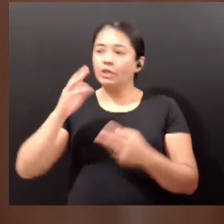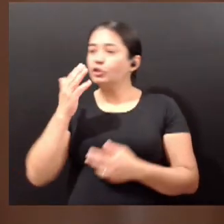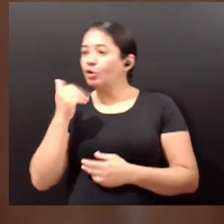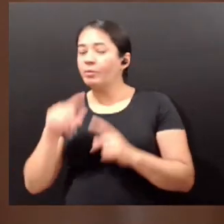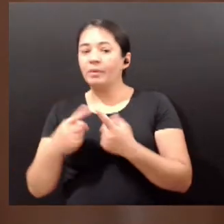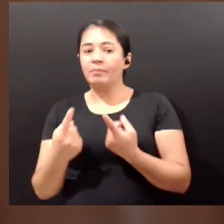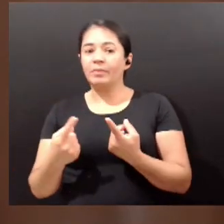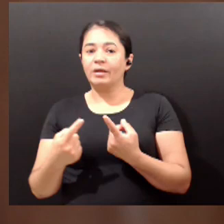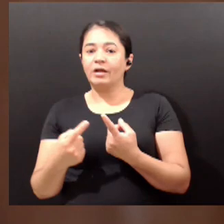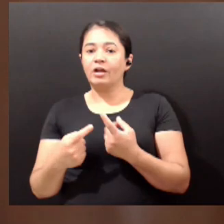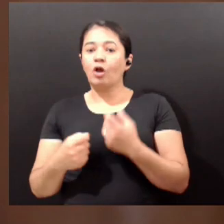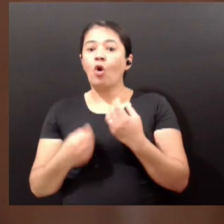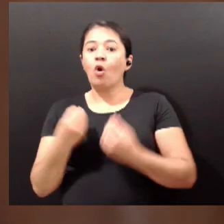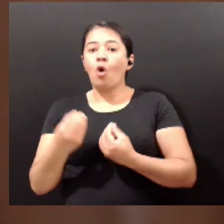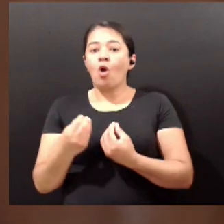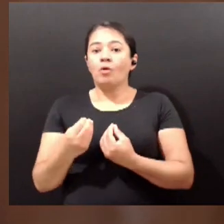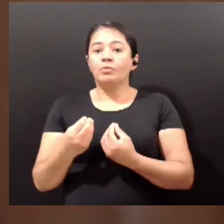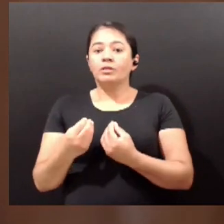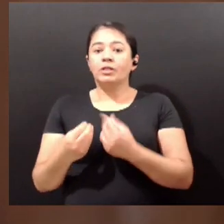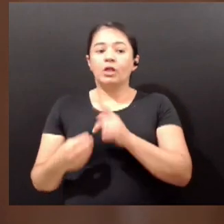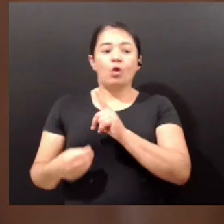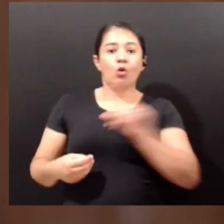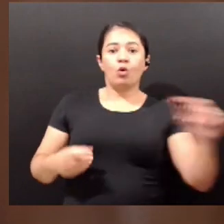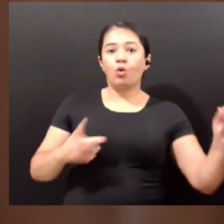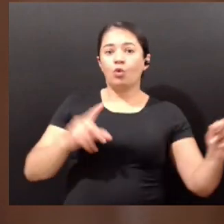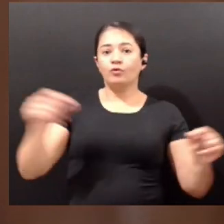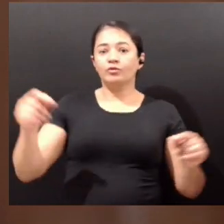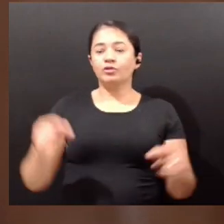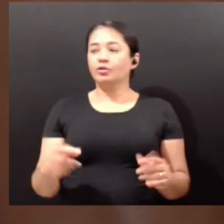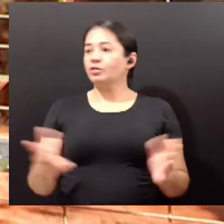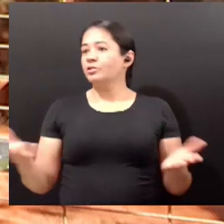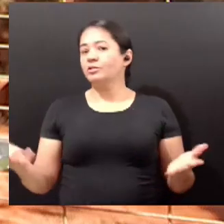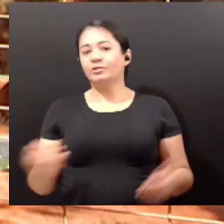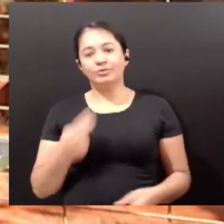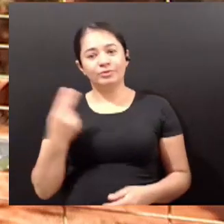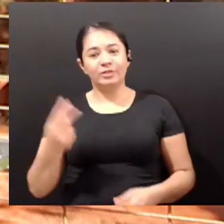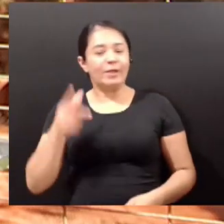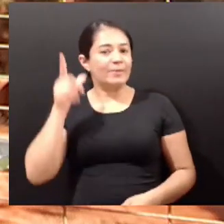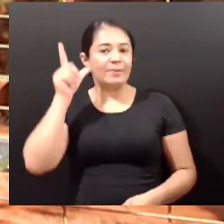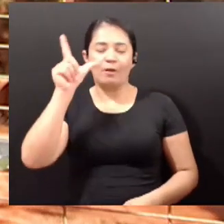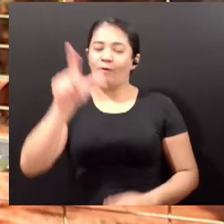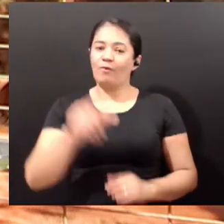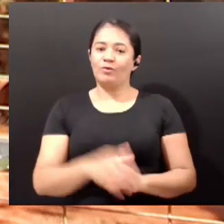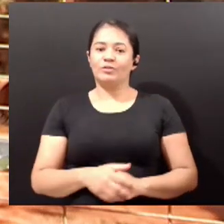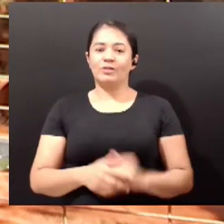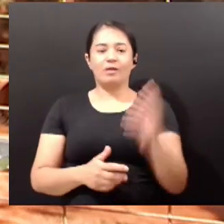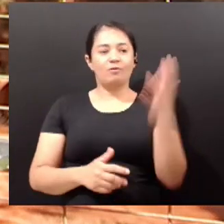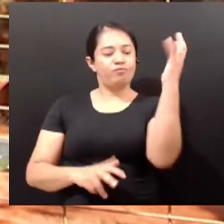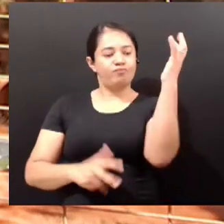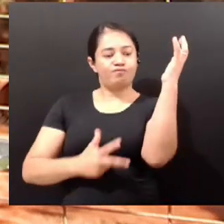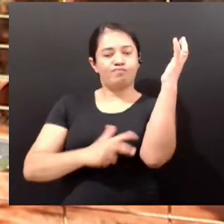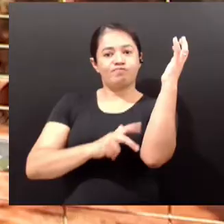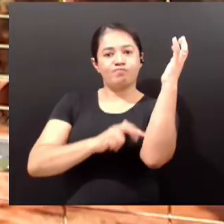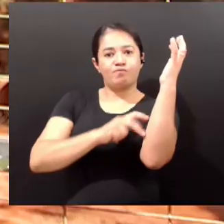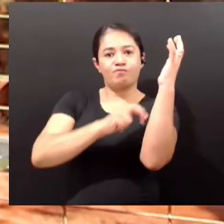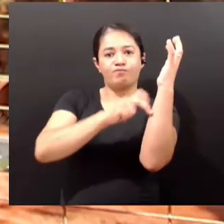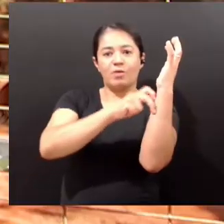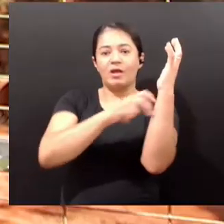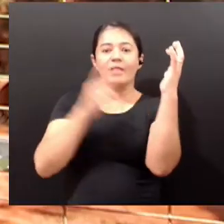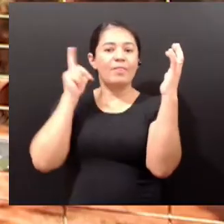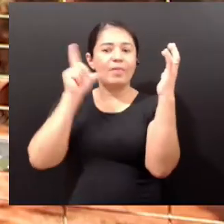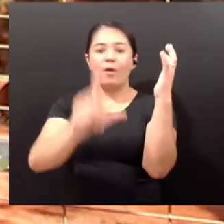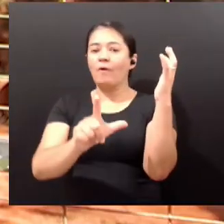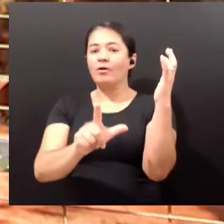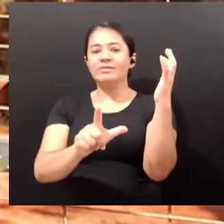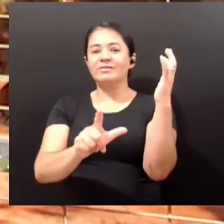cara, o sitiante, pode ter um cachorro lá, alguma coisa, e, entendeu? Não vai conseguir subir numa árvore para poder fugir desses animais. Então, existe